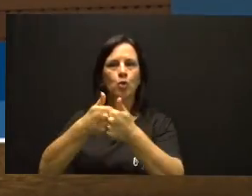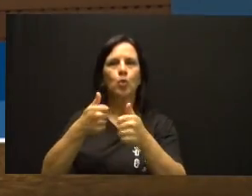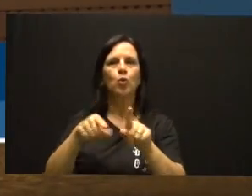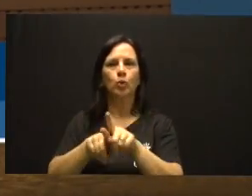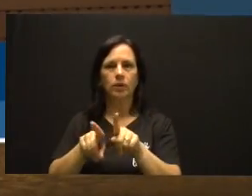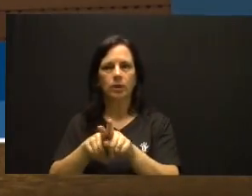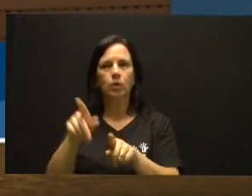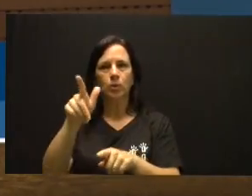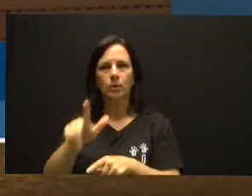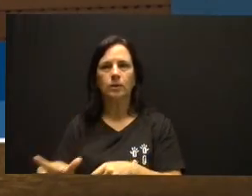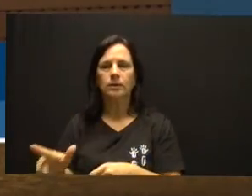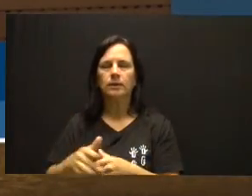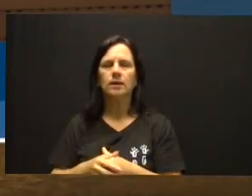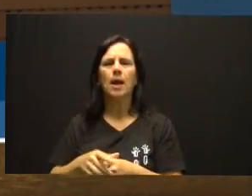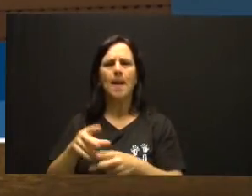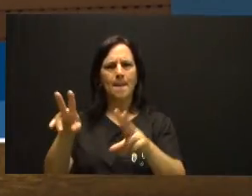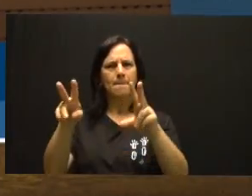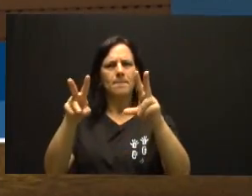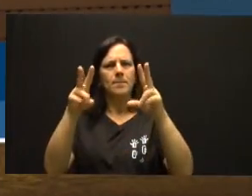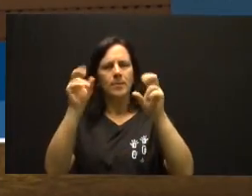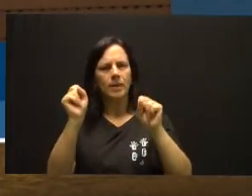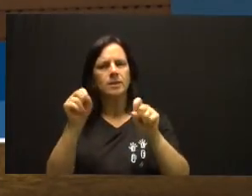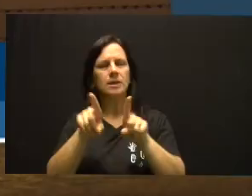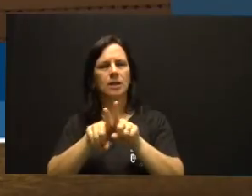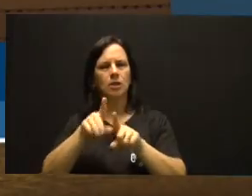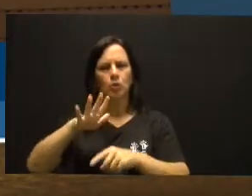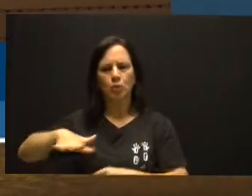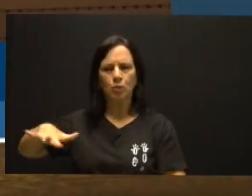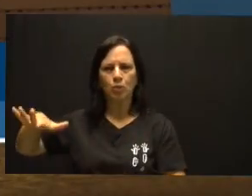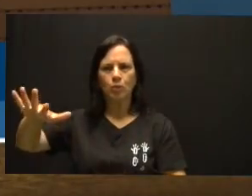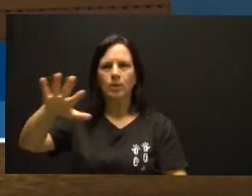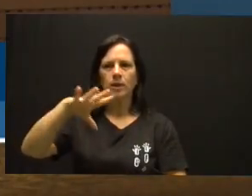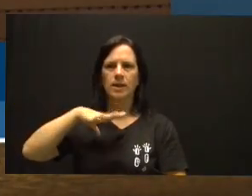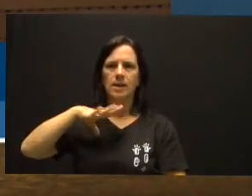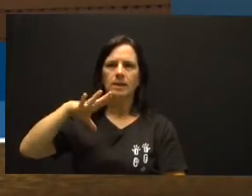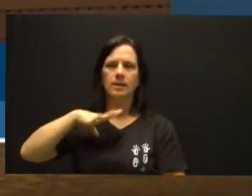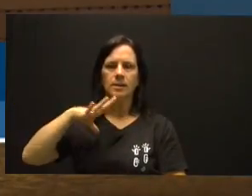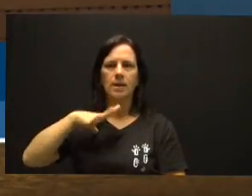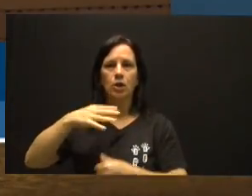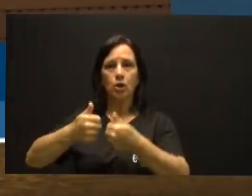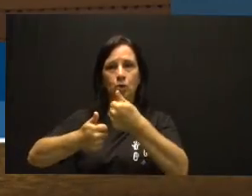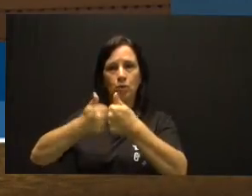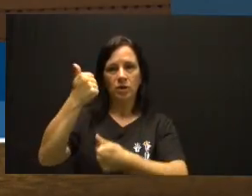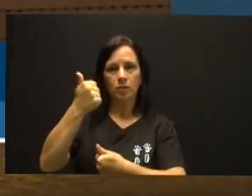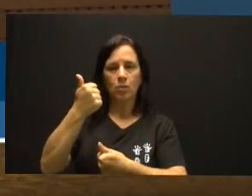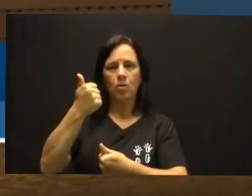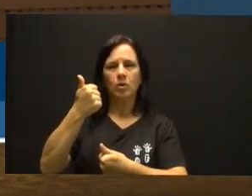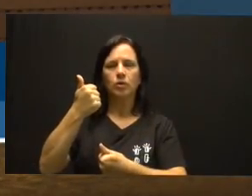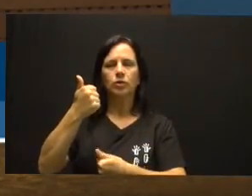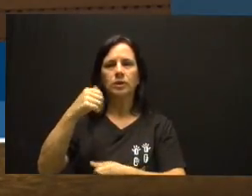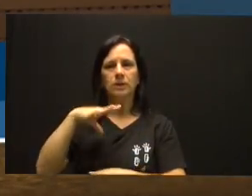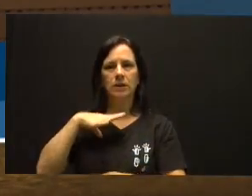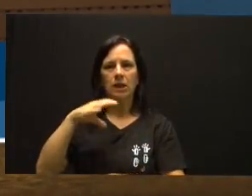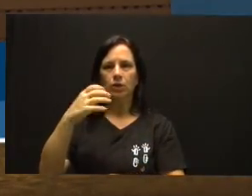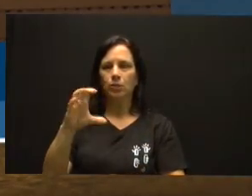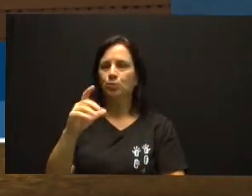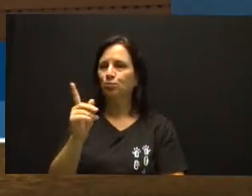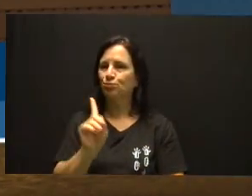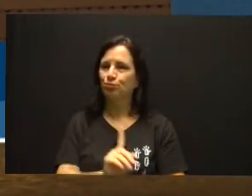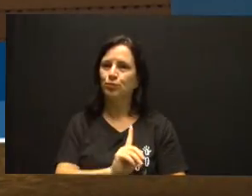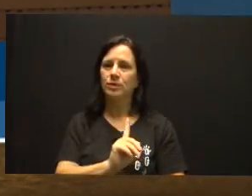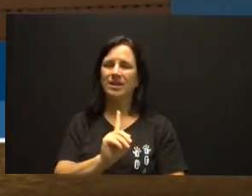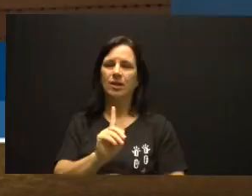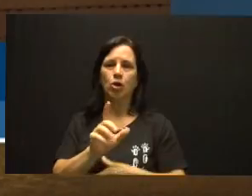Por outro lado, percebo em minhas diligências pela cidade que a infraestrutura do esporte e do lazer do município não acompanhou